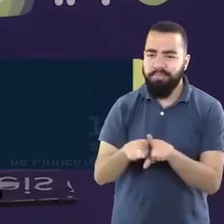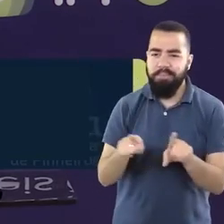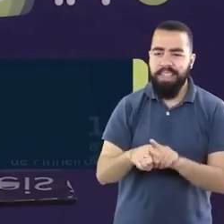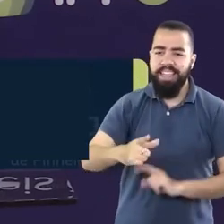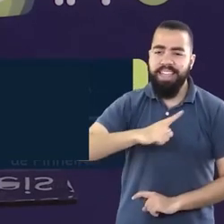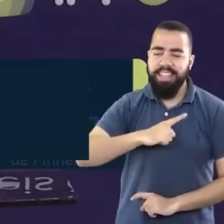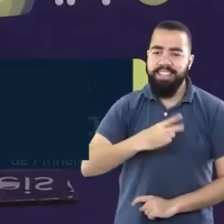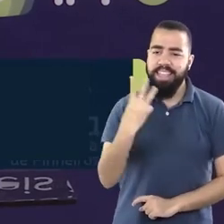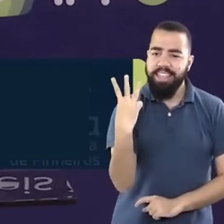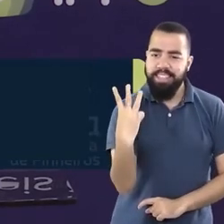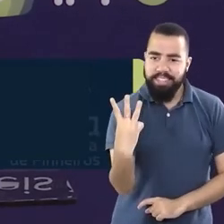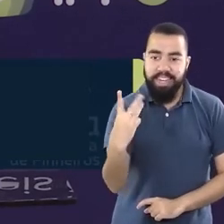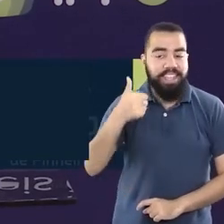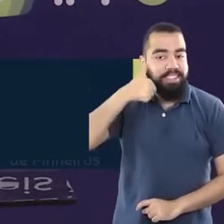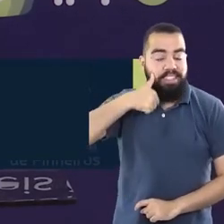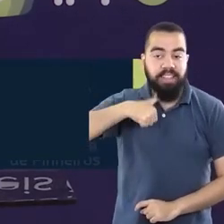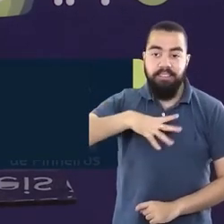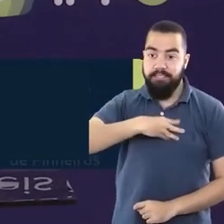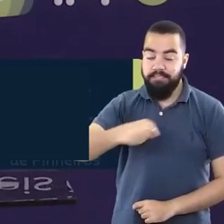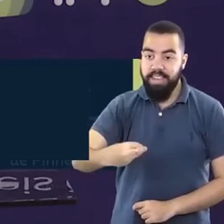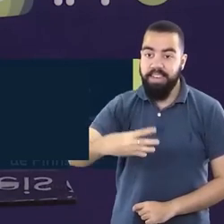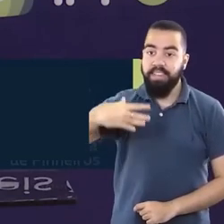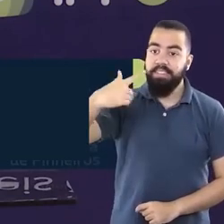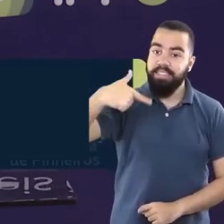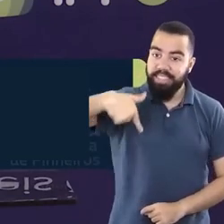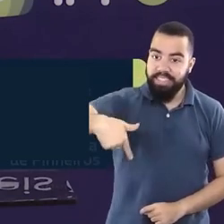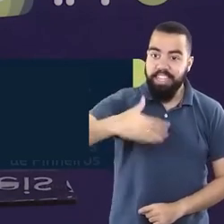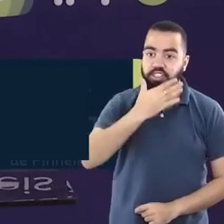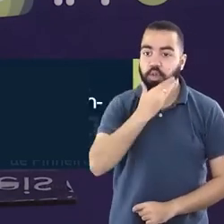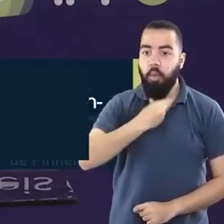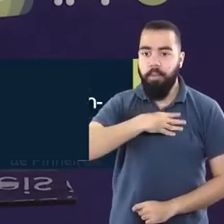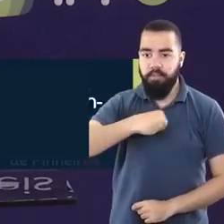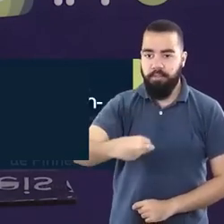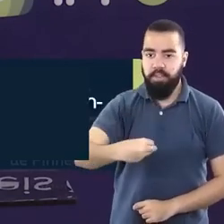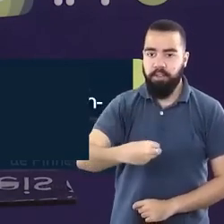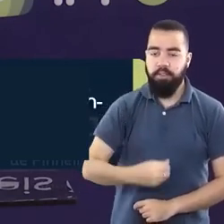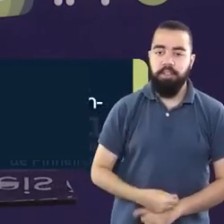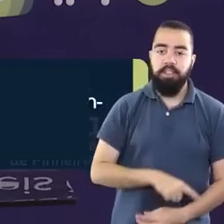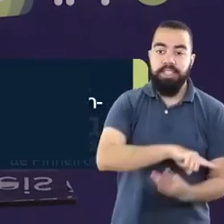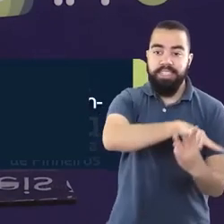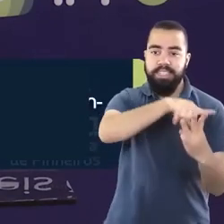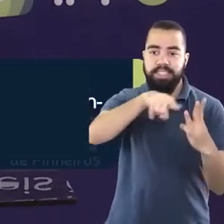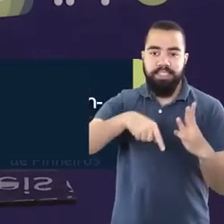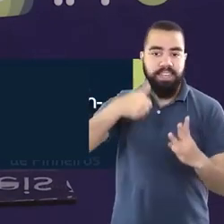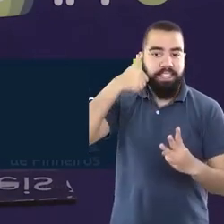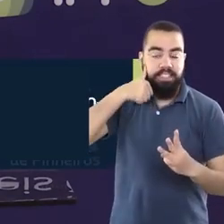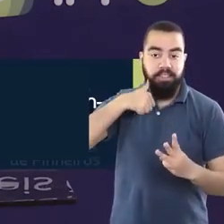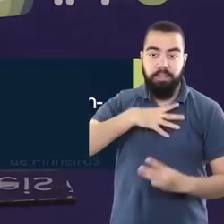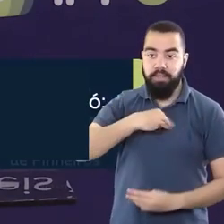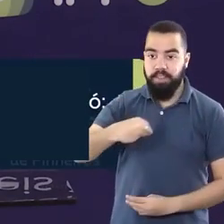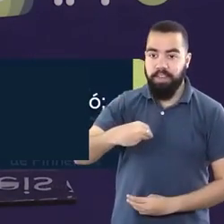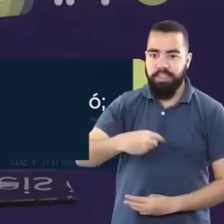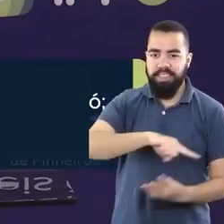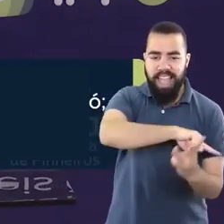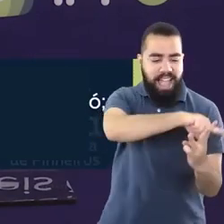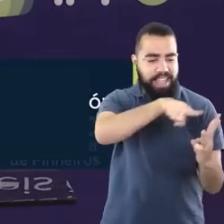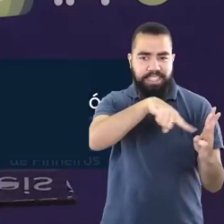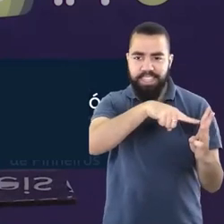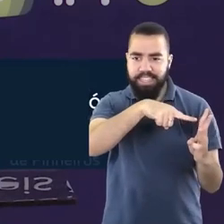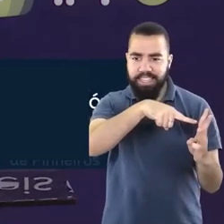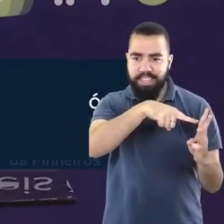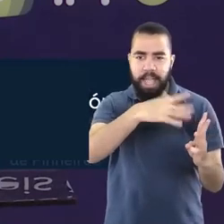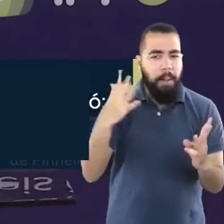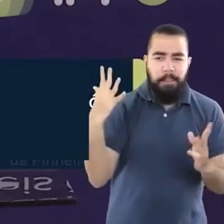filhas. Chamou o nome da primeira Gemima, a da outra Késia e da terceira Querem Rapuque. Em toda aquela